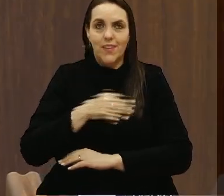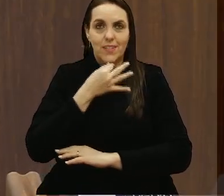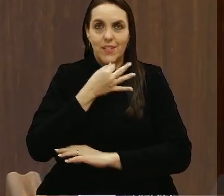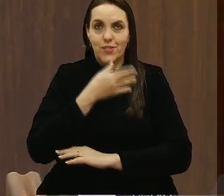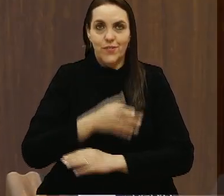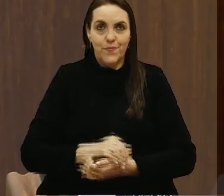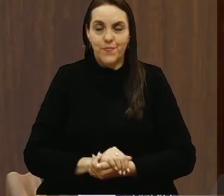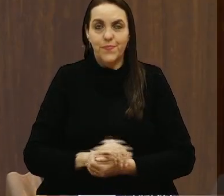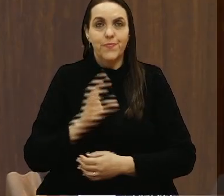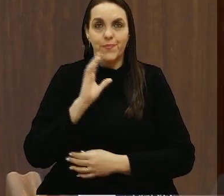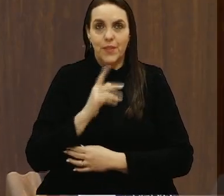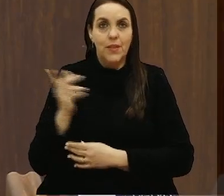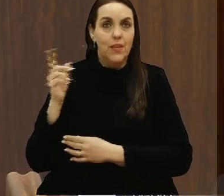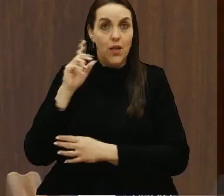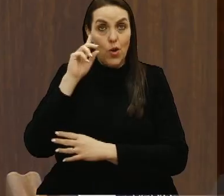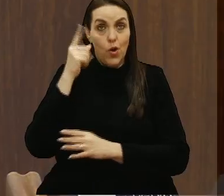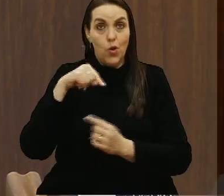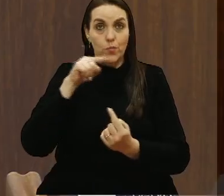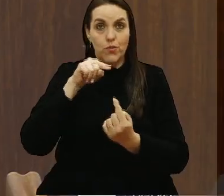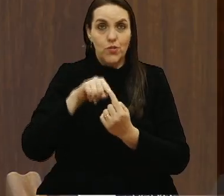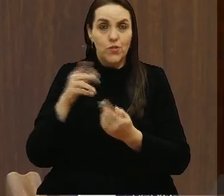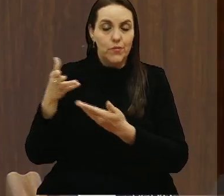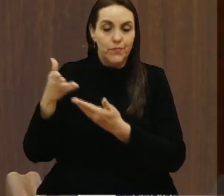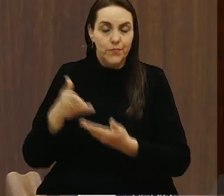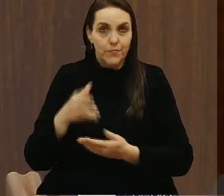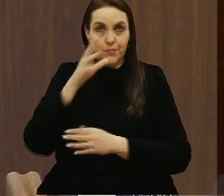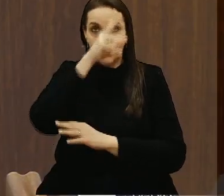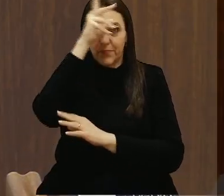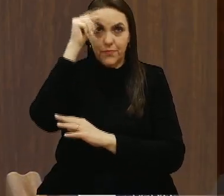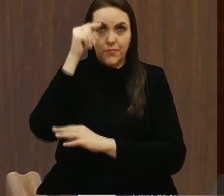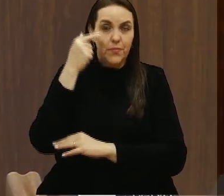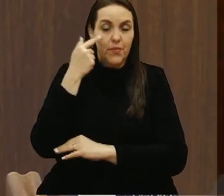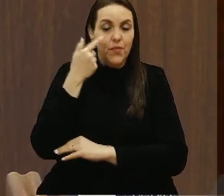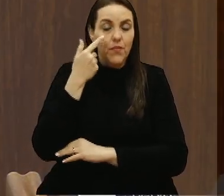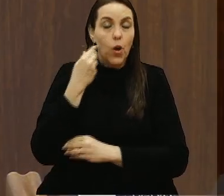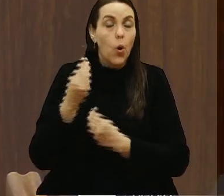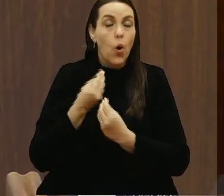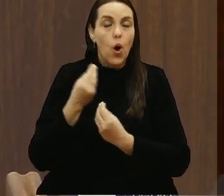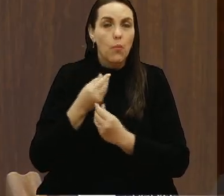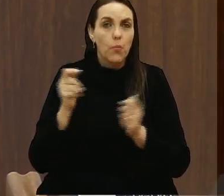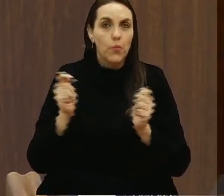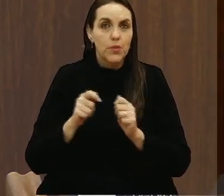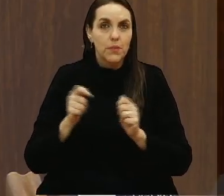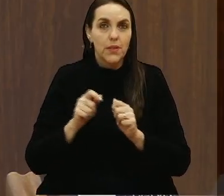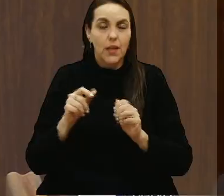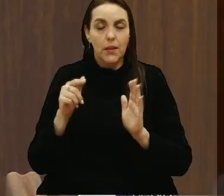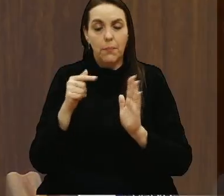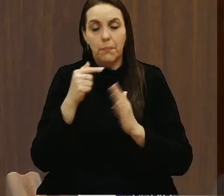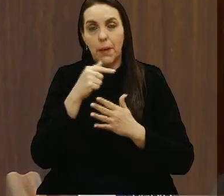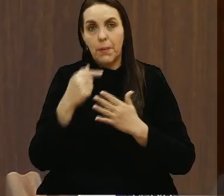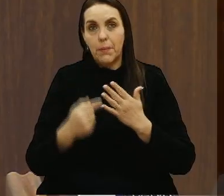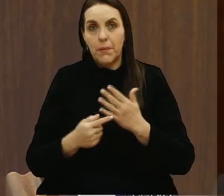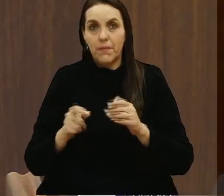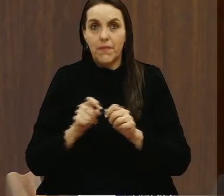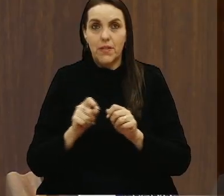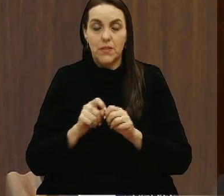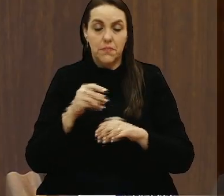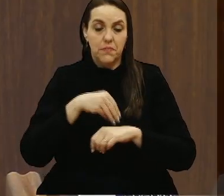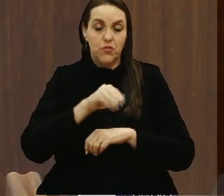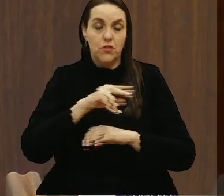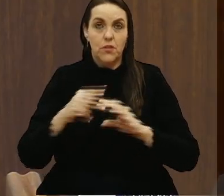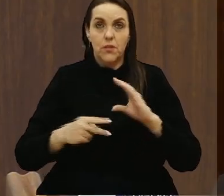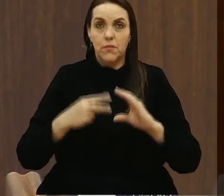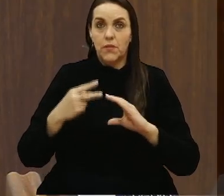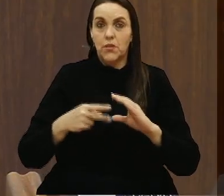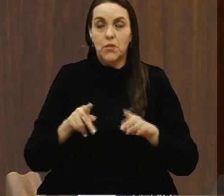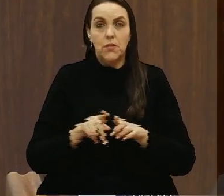A ideia é trazermos o executivo para a gente ver exatamente as medidas concretas que estão sendo tomadas e que a gente possa sugerir, enquanto Câmara,